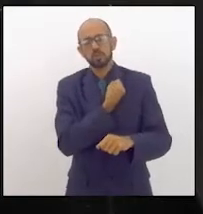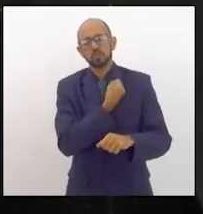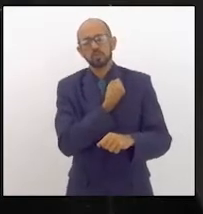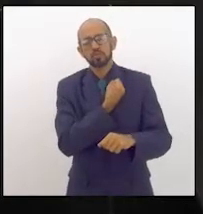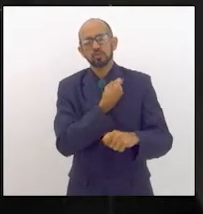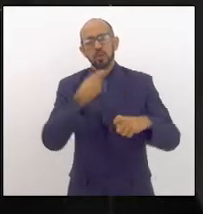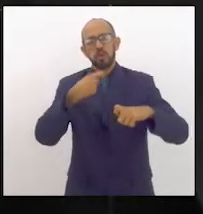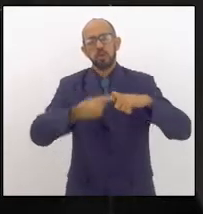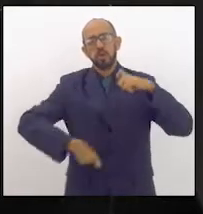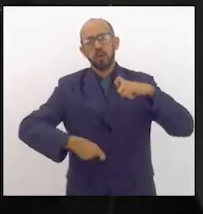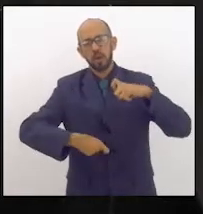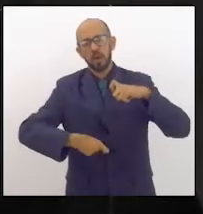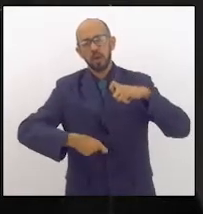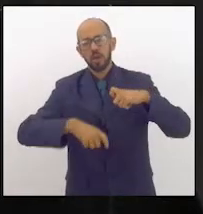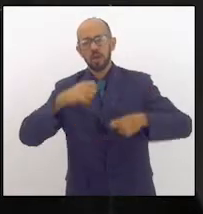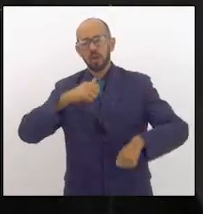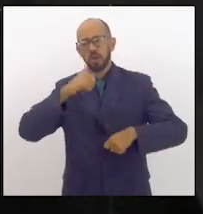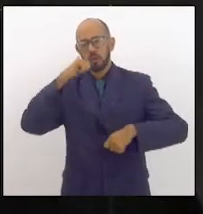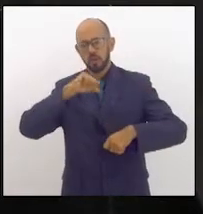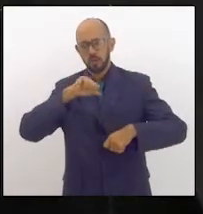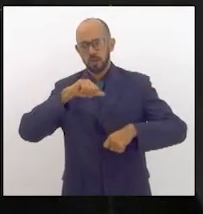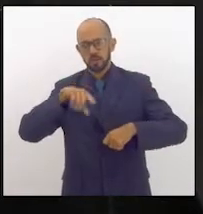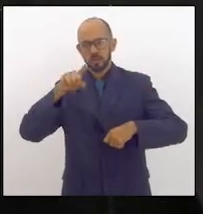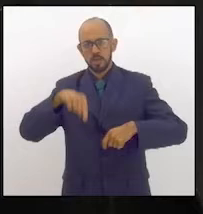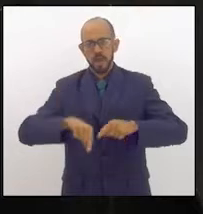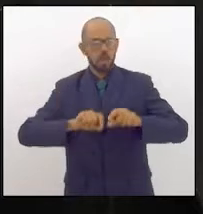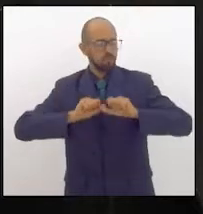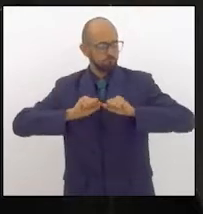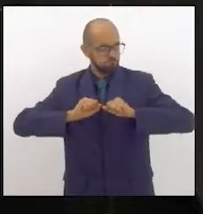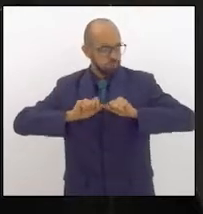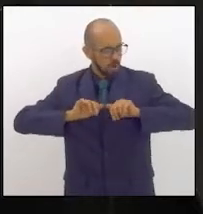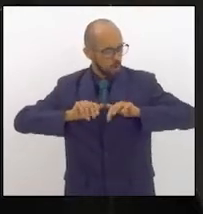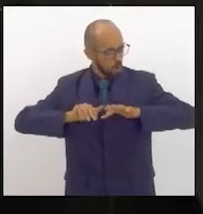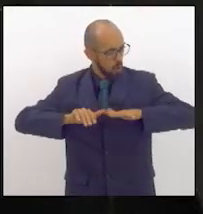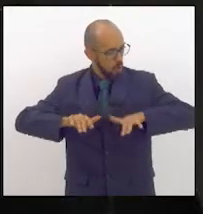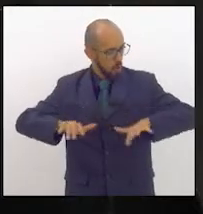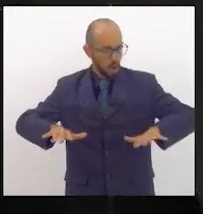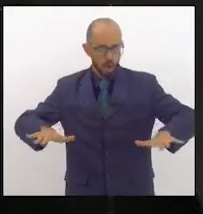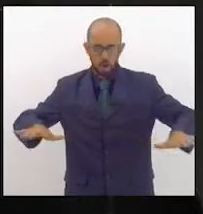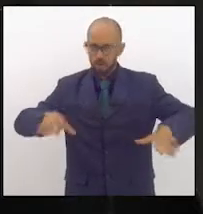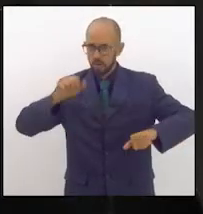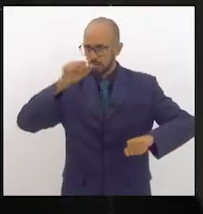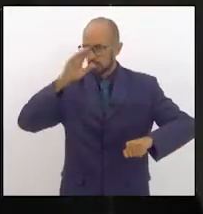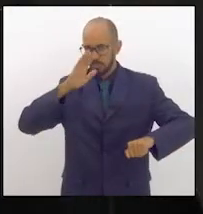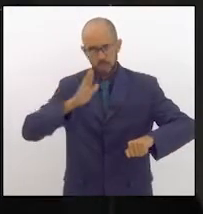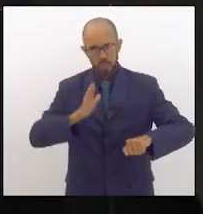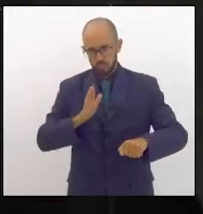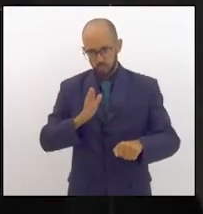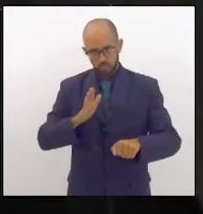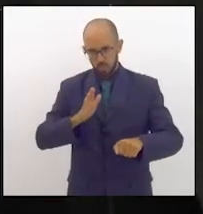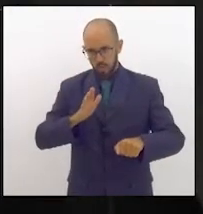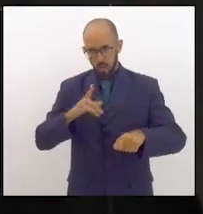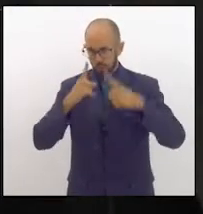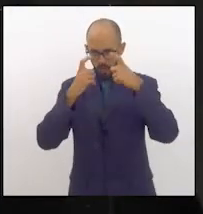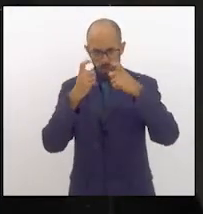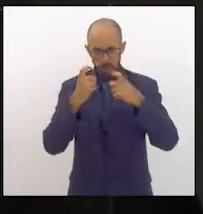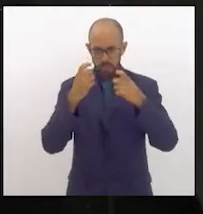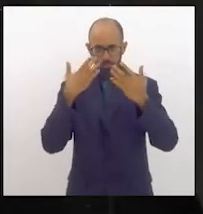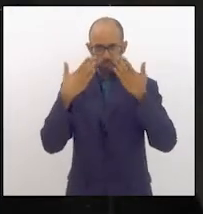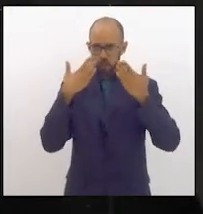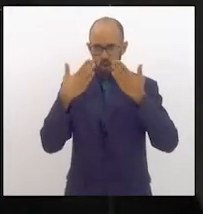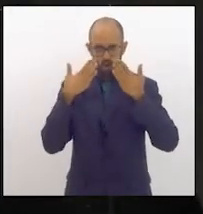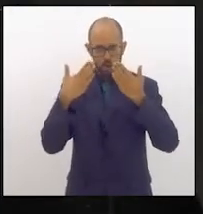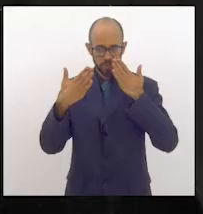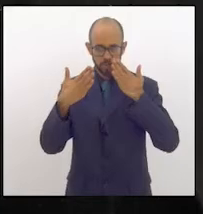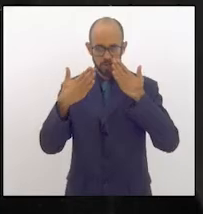estupro de mulheres são epidêmicos no Brasil epidêmicos a violência psicológica a violência